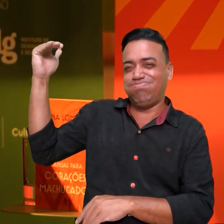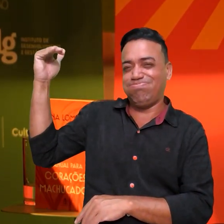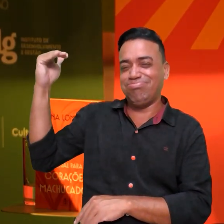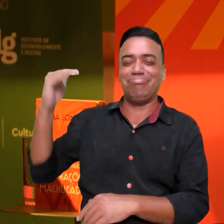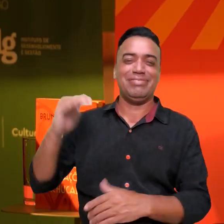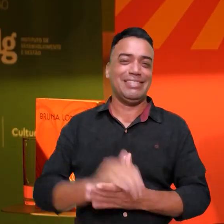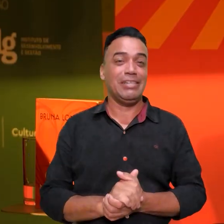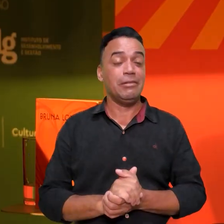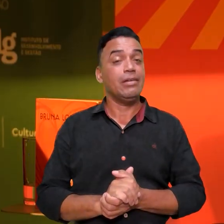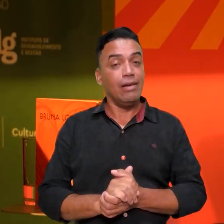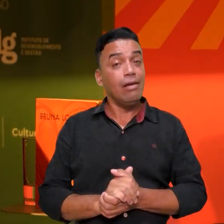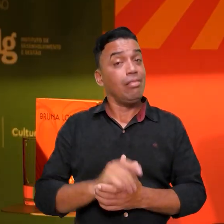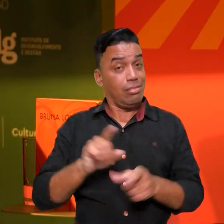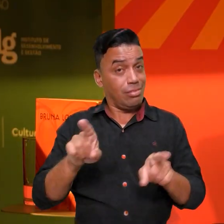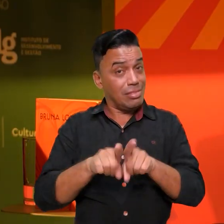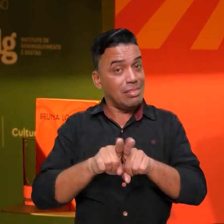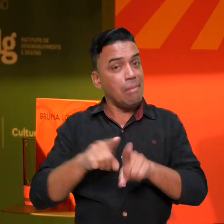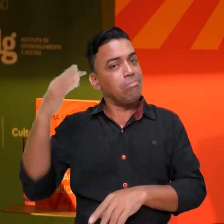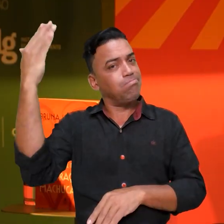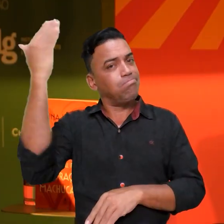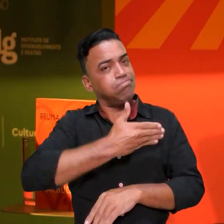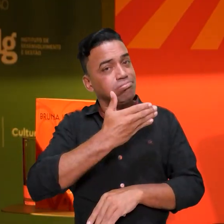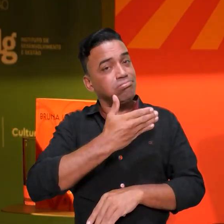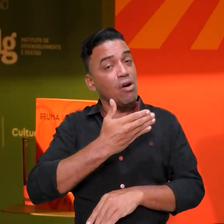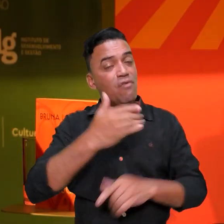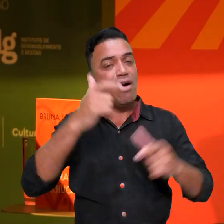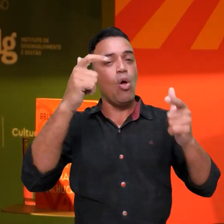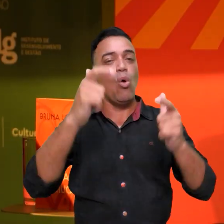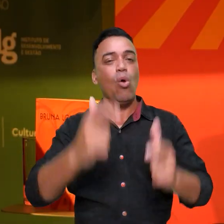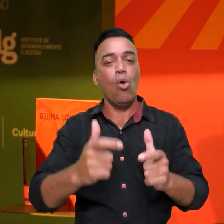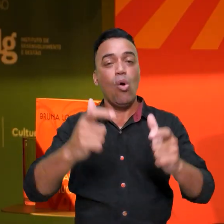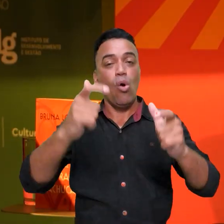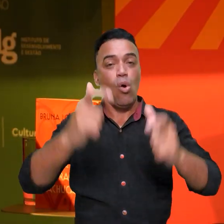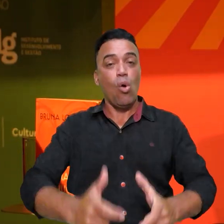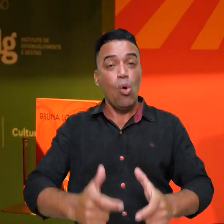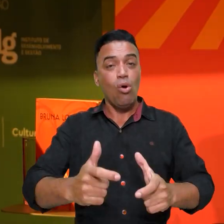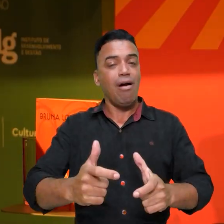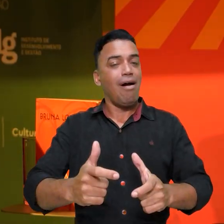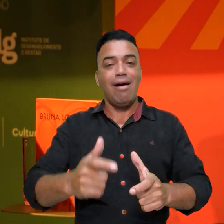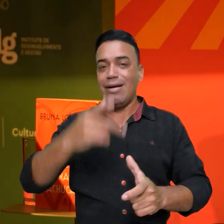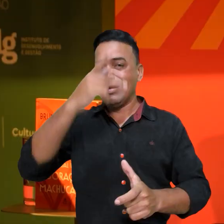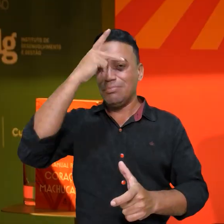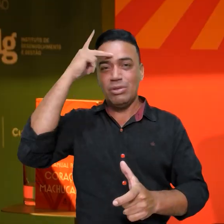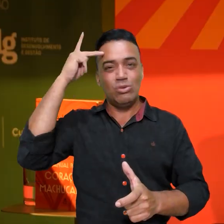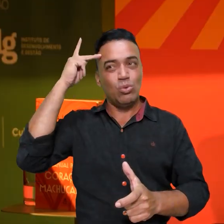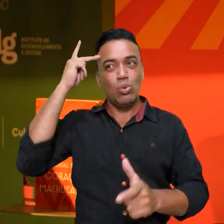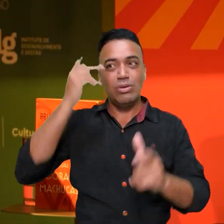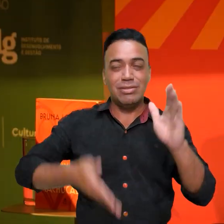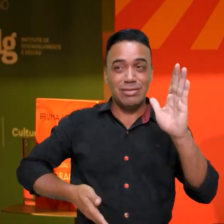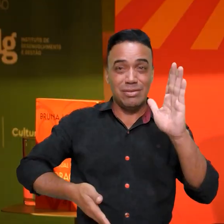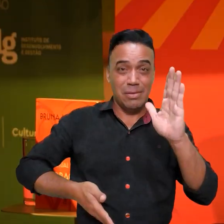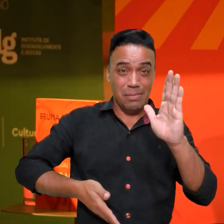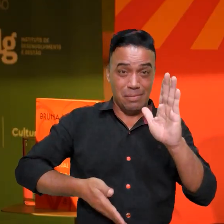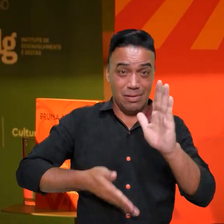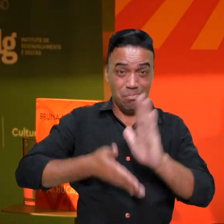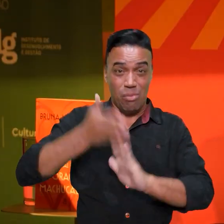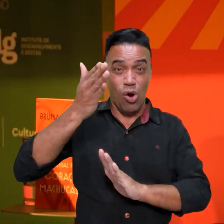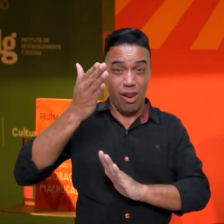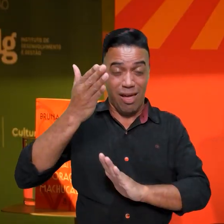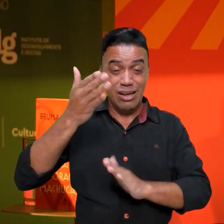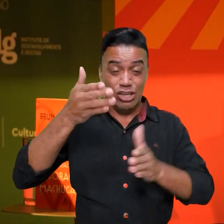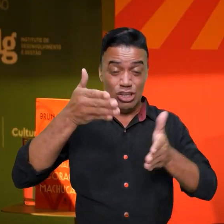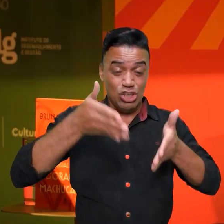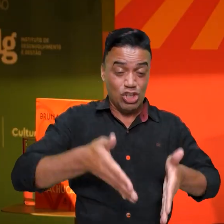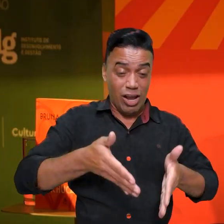e prova, e é um lugar de onde ninguém sai nem pior, nem